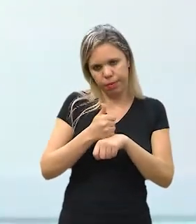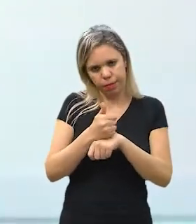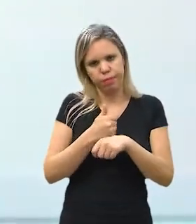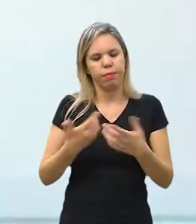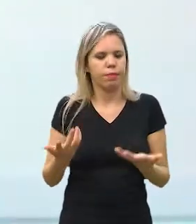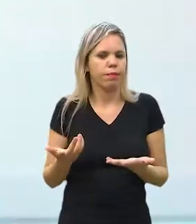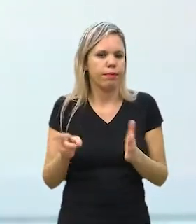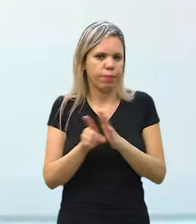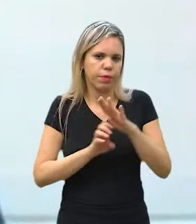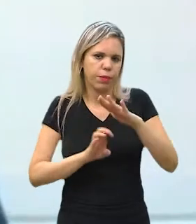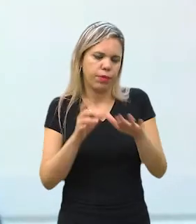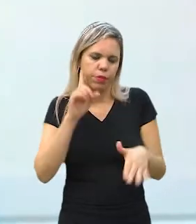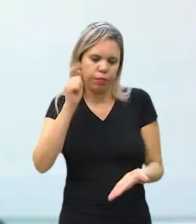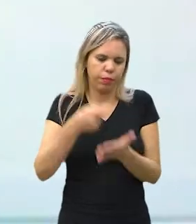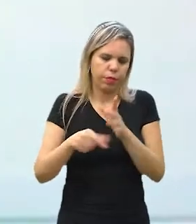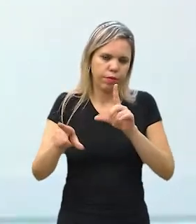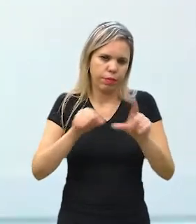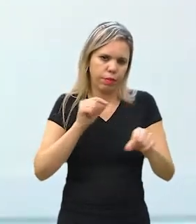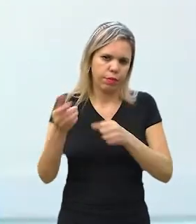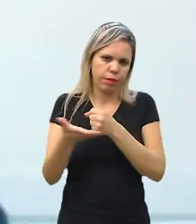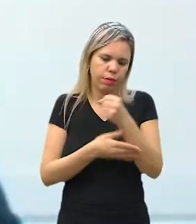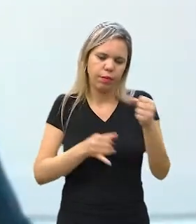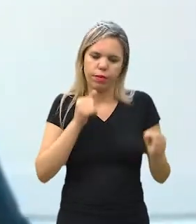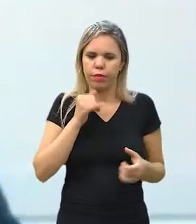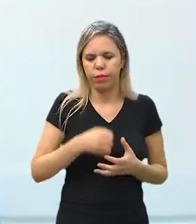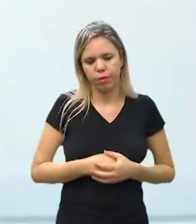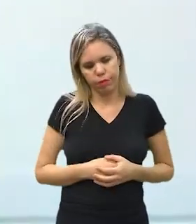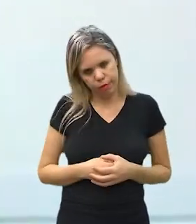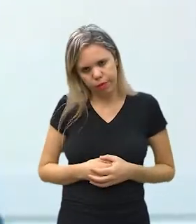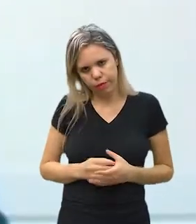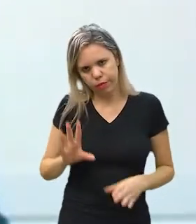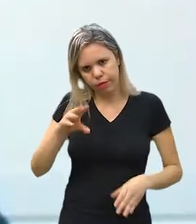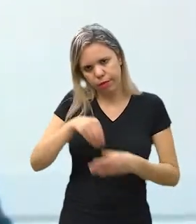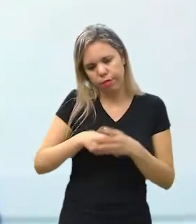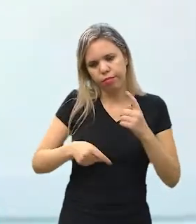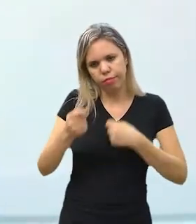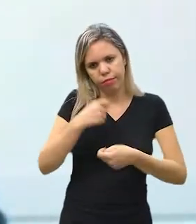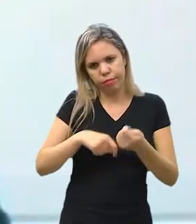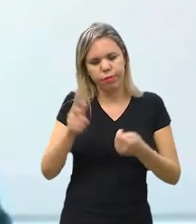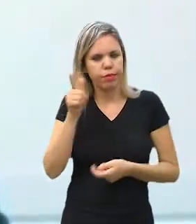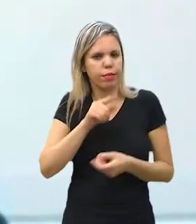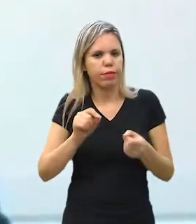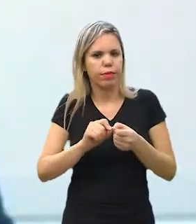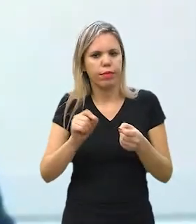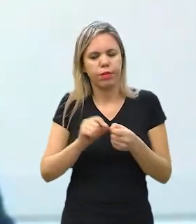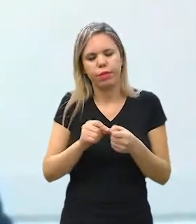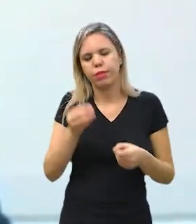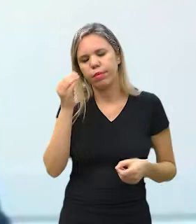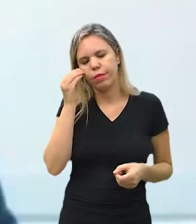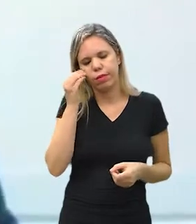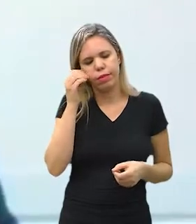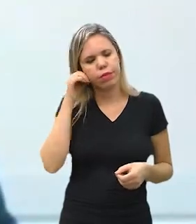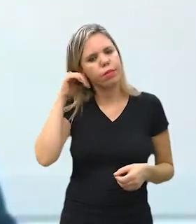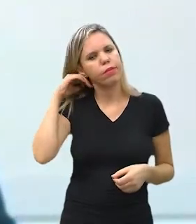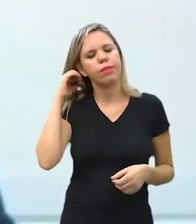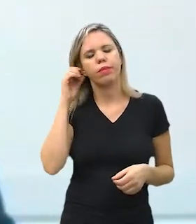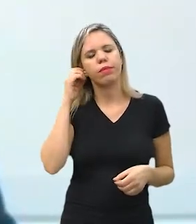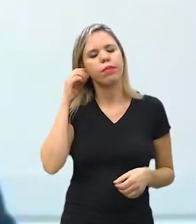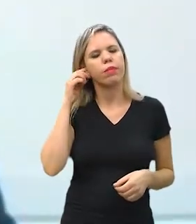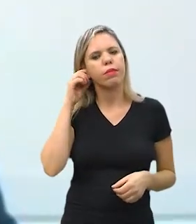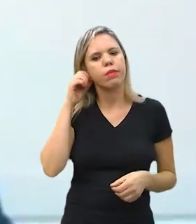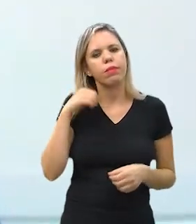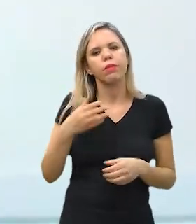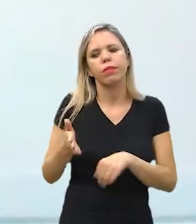qualidade nas minhas decisões. Eu vou dar um exemplo muito básico para você. Dentro do network, a gente consegue fazer